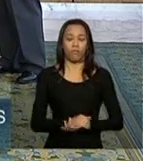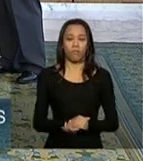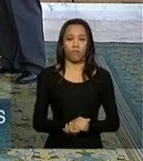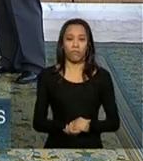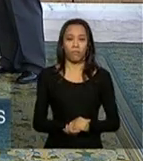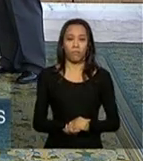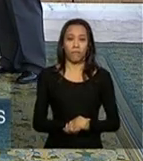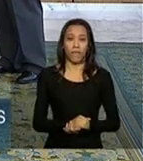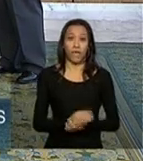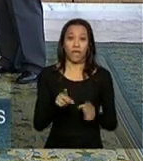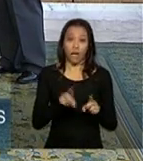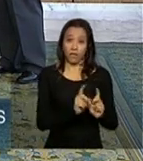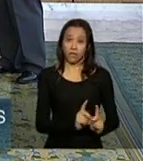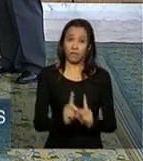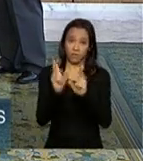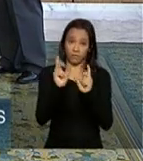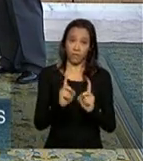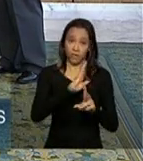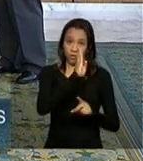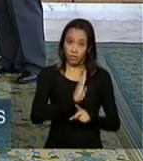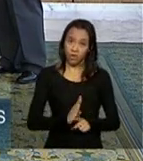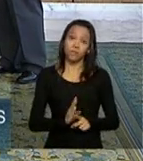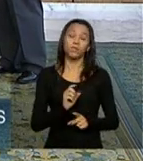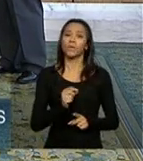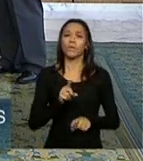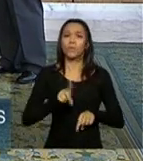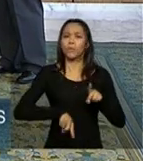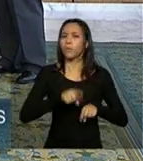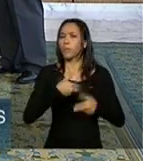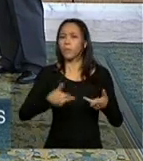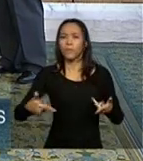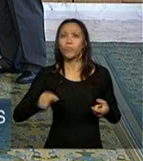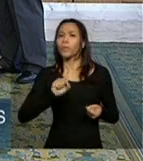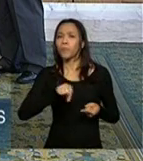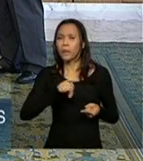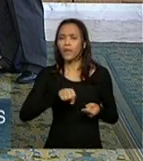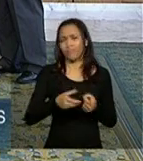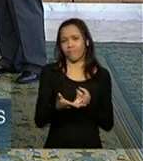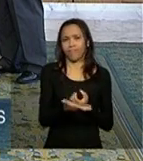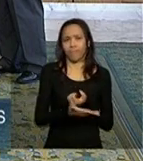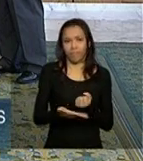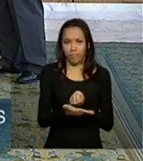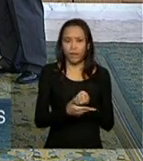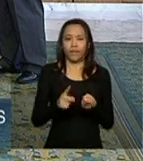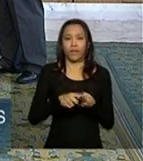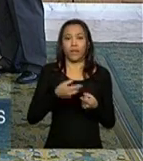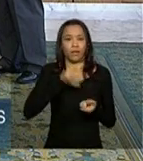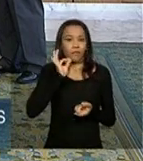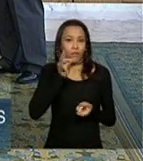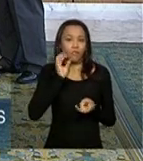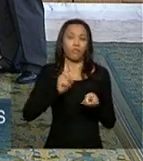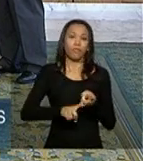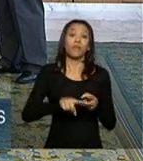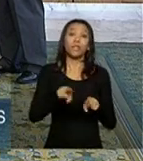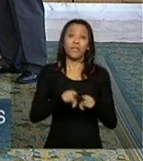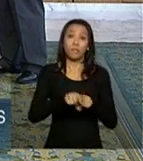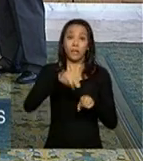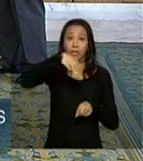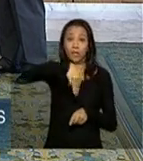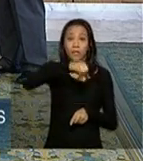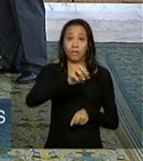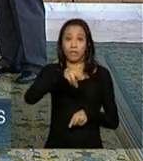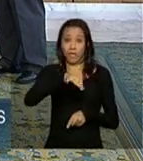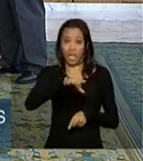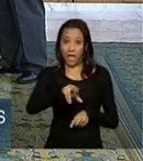As exportações brasileiras para a Suécia são compostas, em sua maior parte, por produtos básicos, como café e minério de ferro.